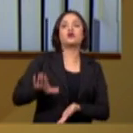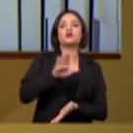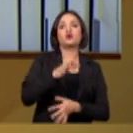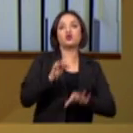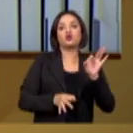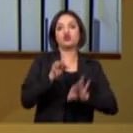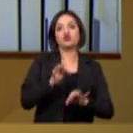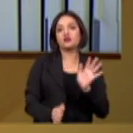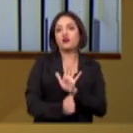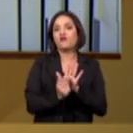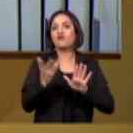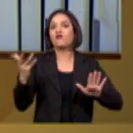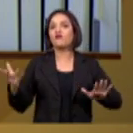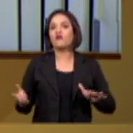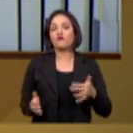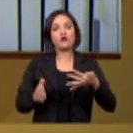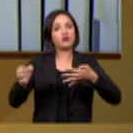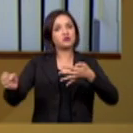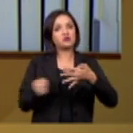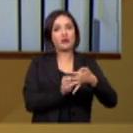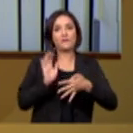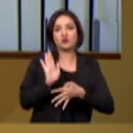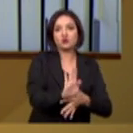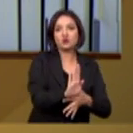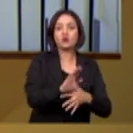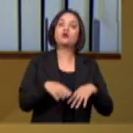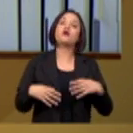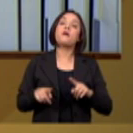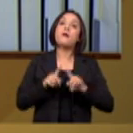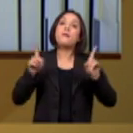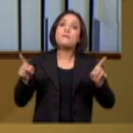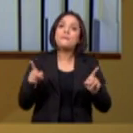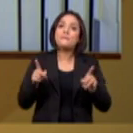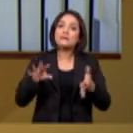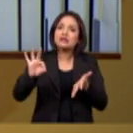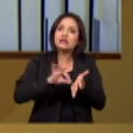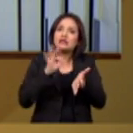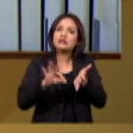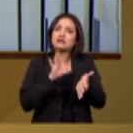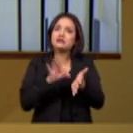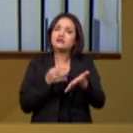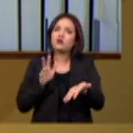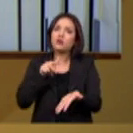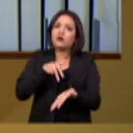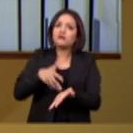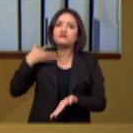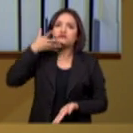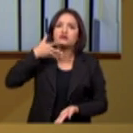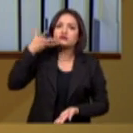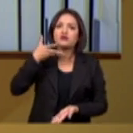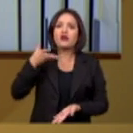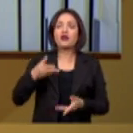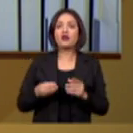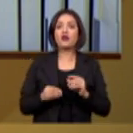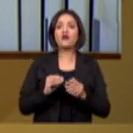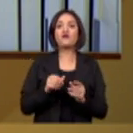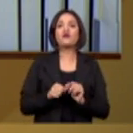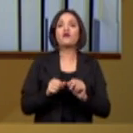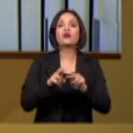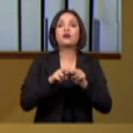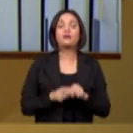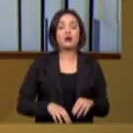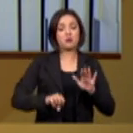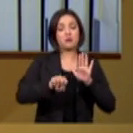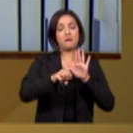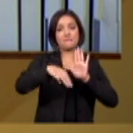a inscrição para sustentação oral ela é feita para o mandado